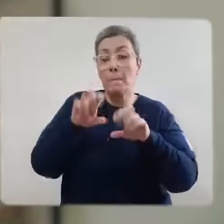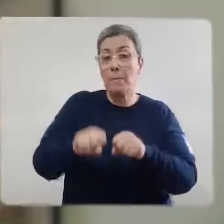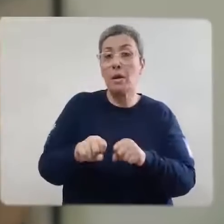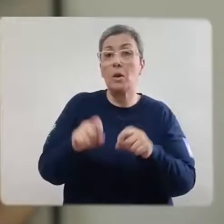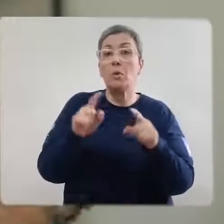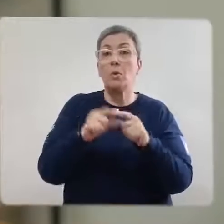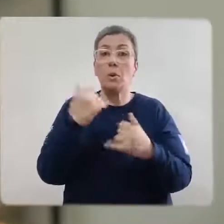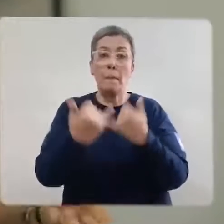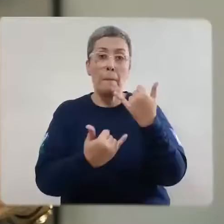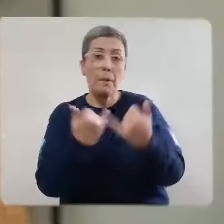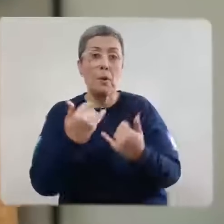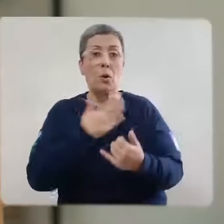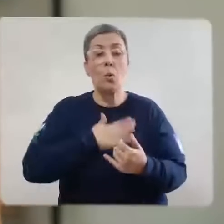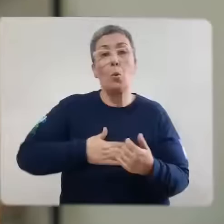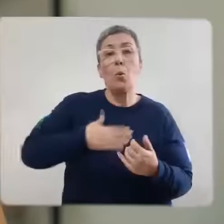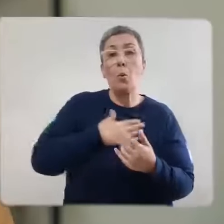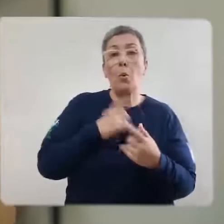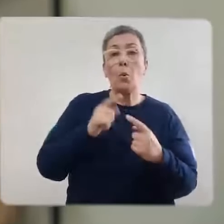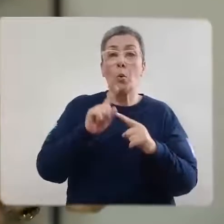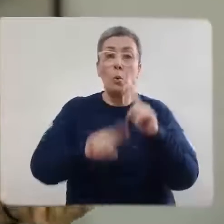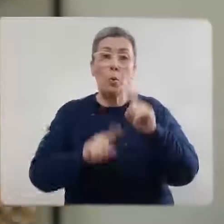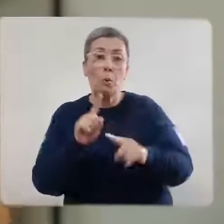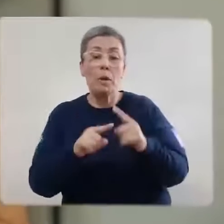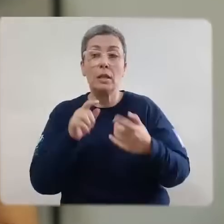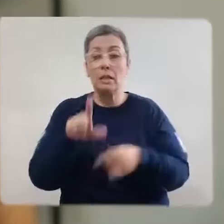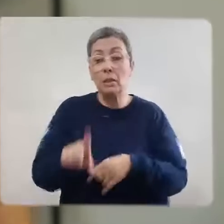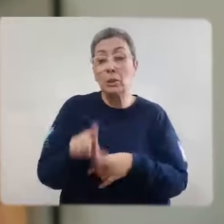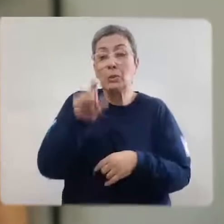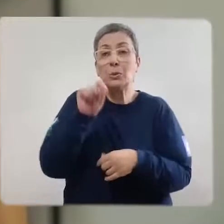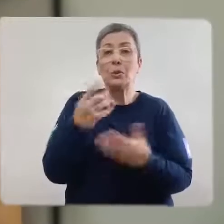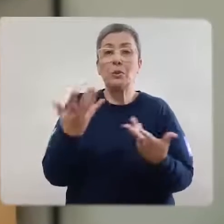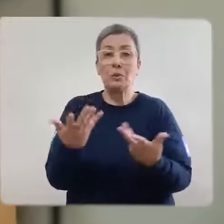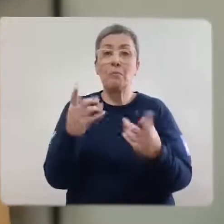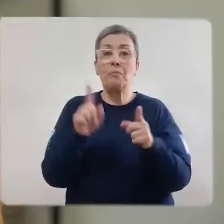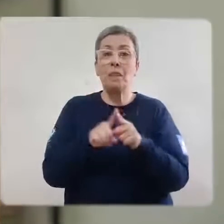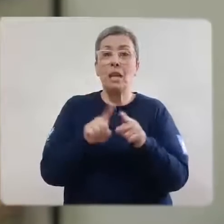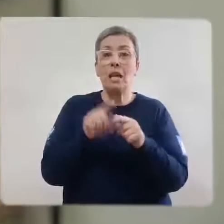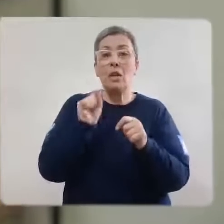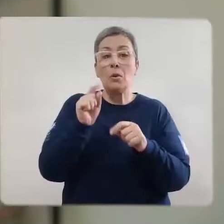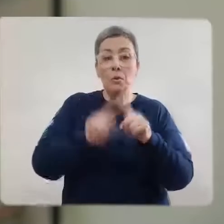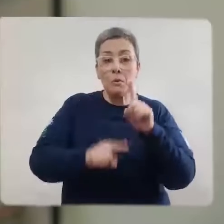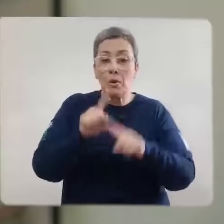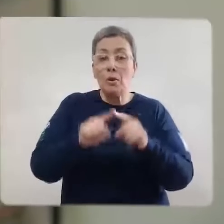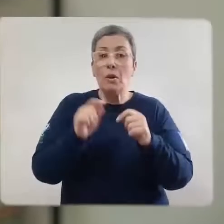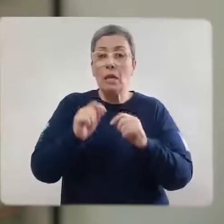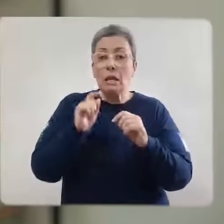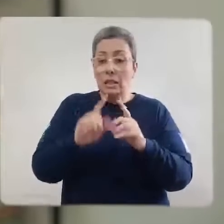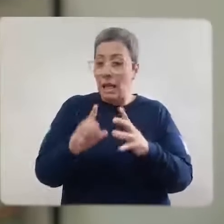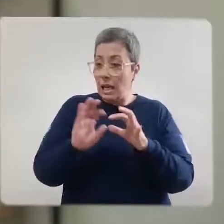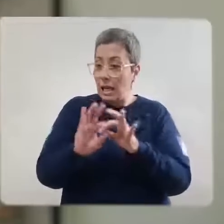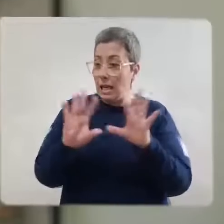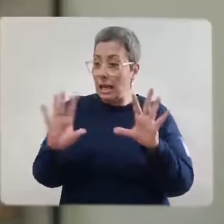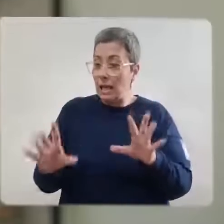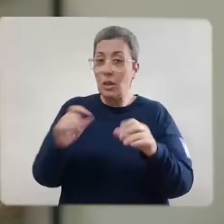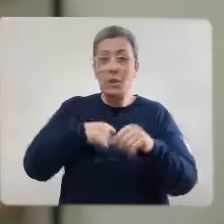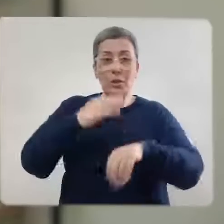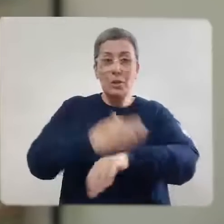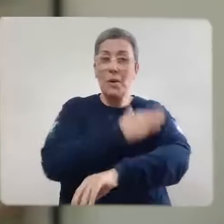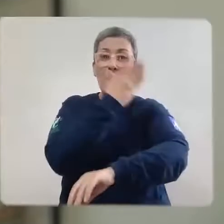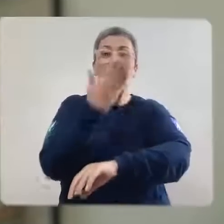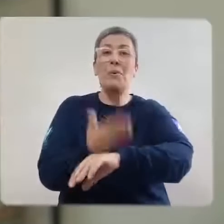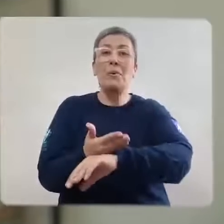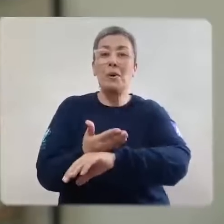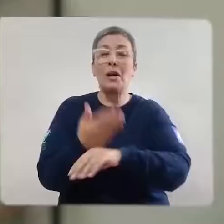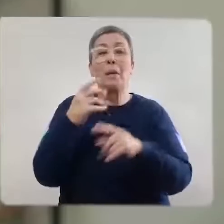pega, um brinquedo que ele gosta, um objeto de sua preferência, e aquele objeto está à disposição da criança o